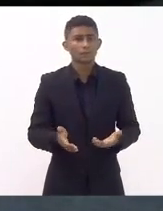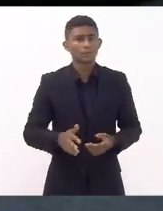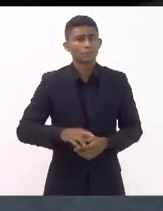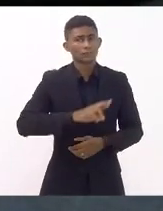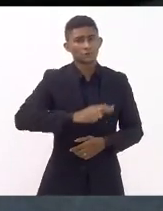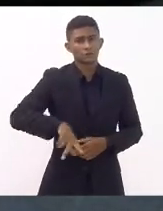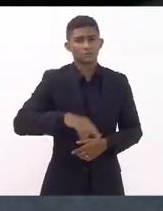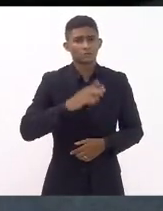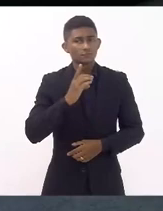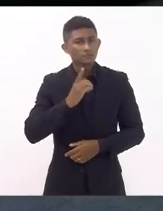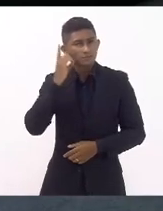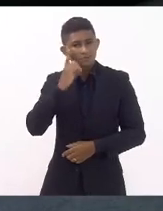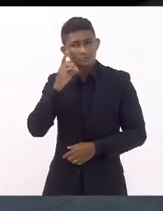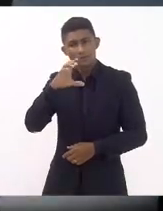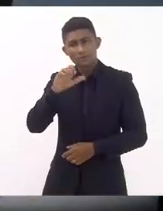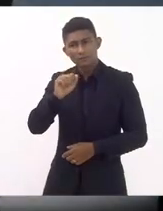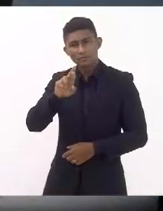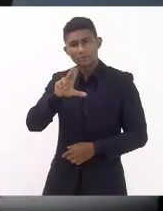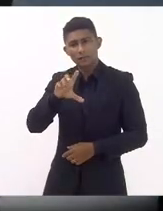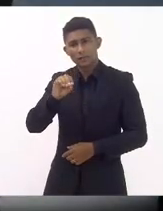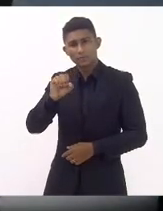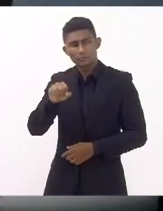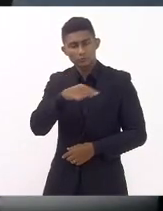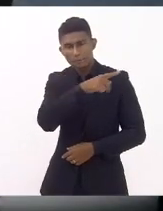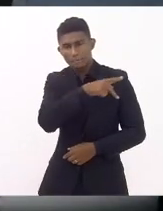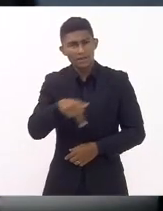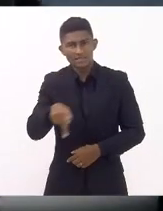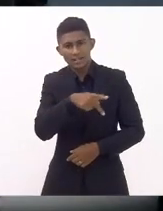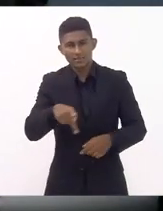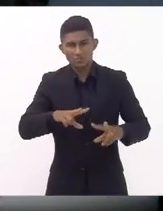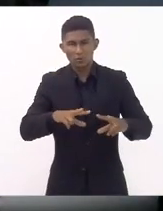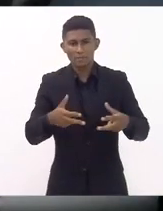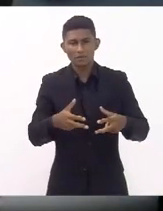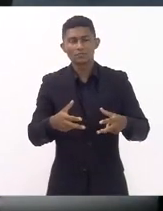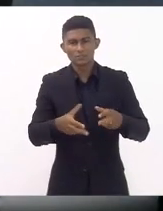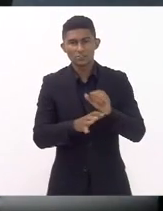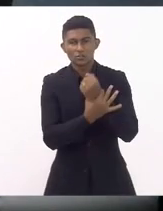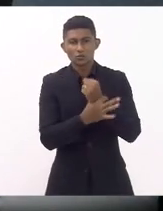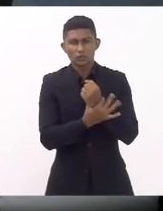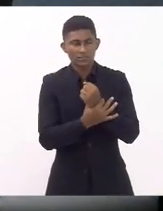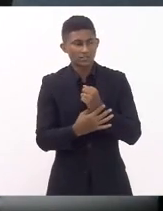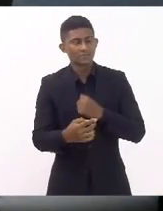aqui o deputado Carlos Augusto, presidente da Comissão de Segurança Pública, defensor do concurso, esteve com a gente